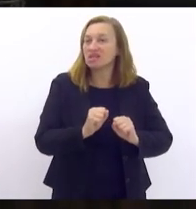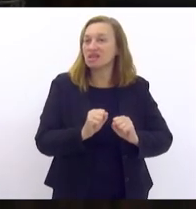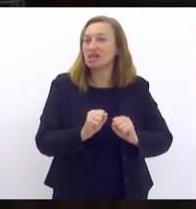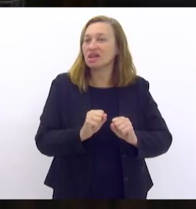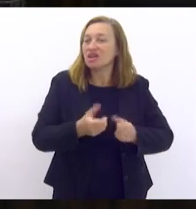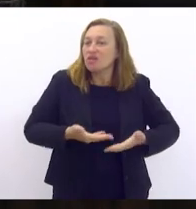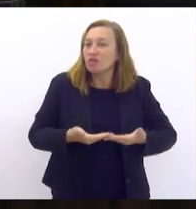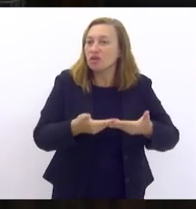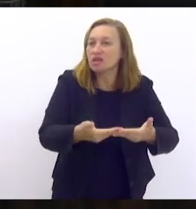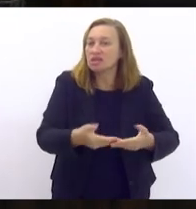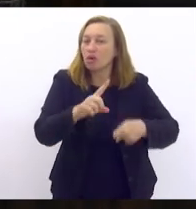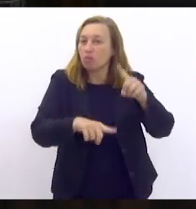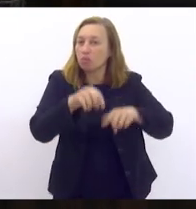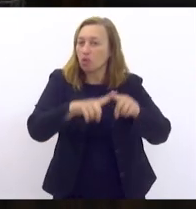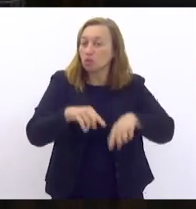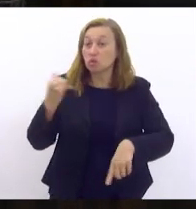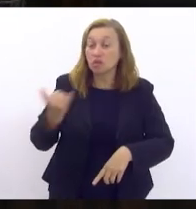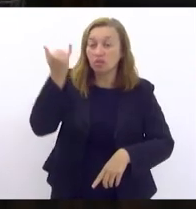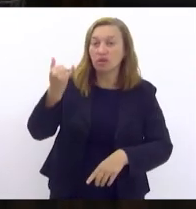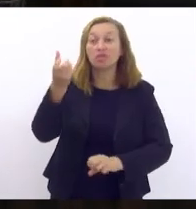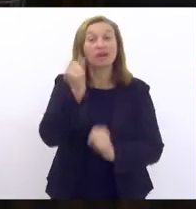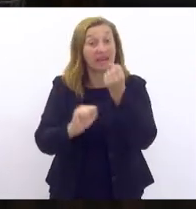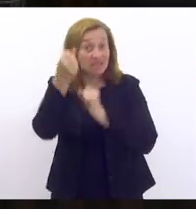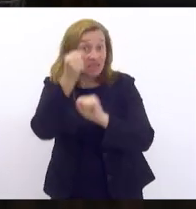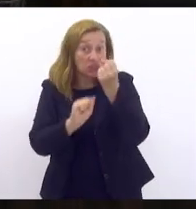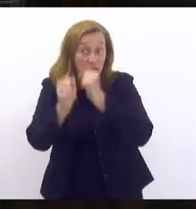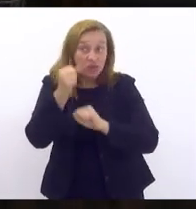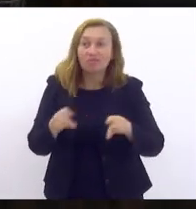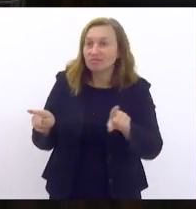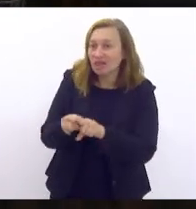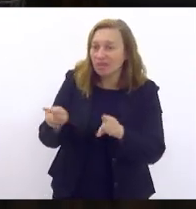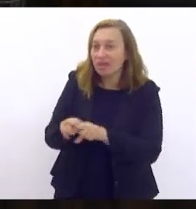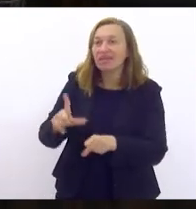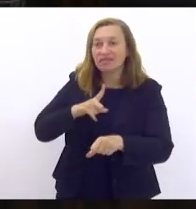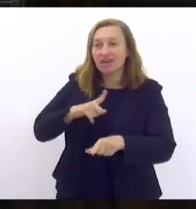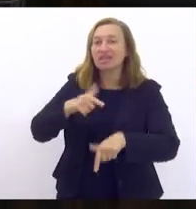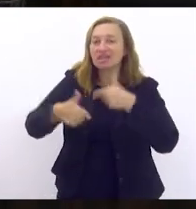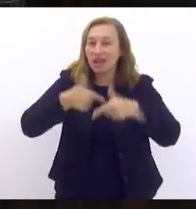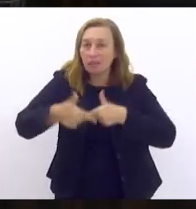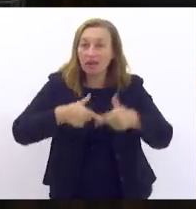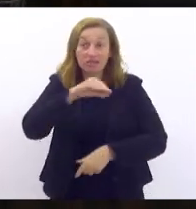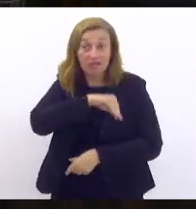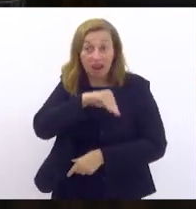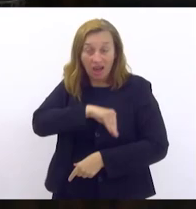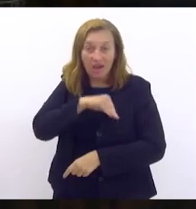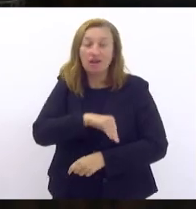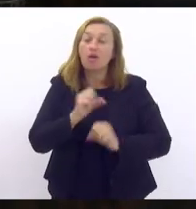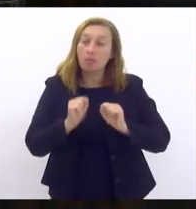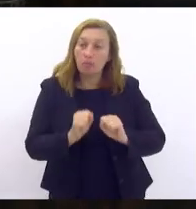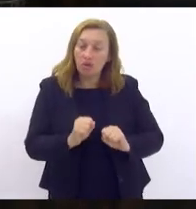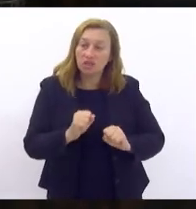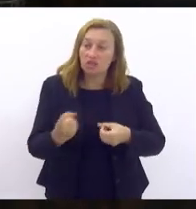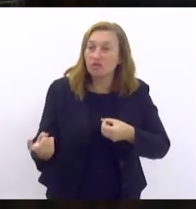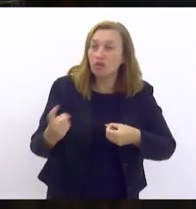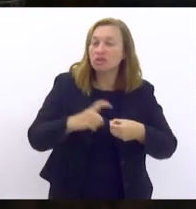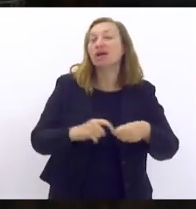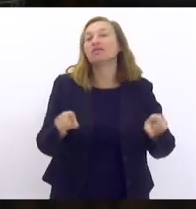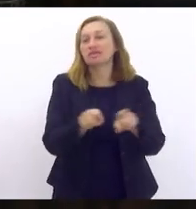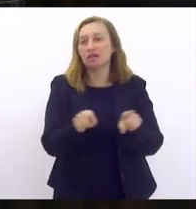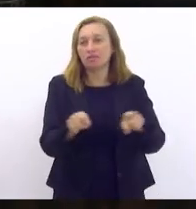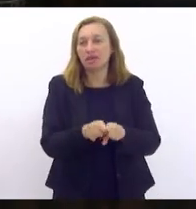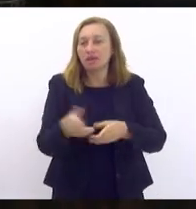o material necessário para que as indústrias que também gera emprego já era renda e que a gente possa retomar também